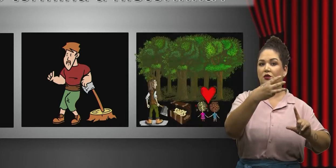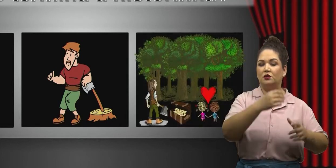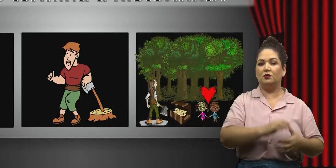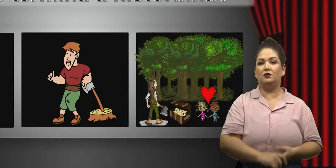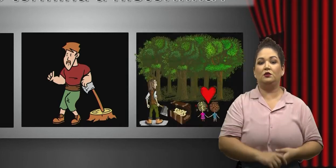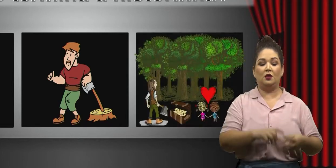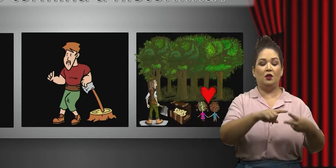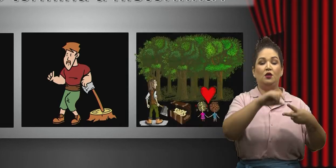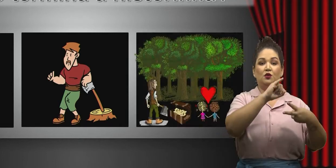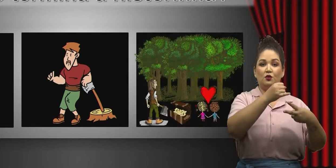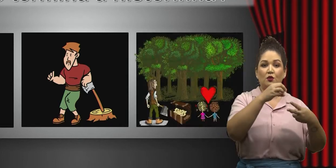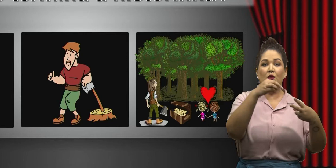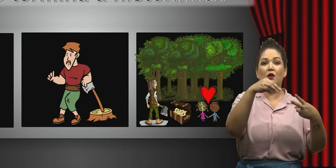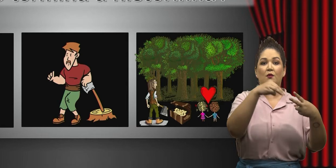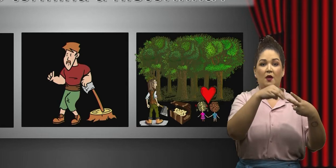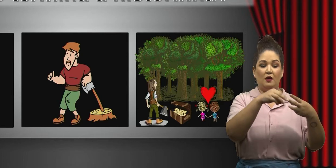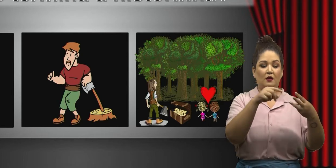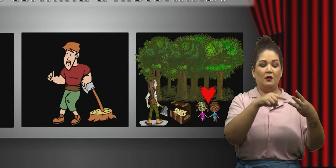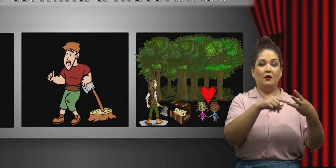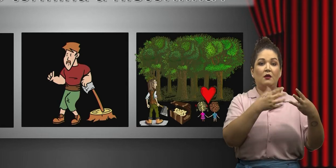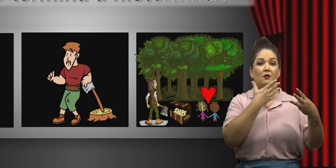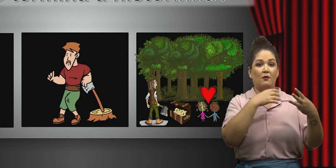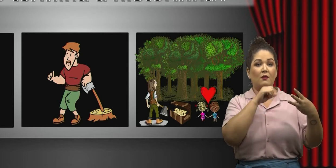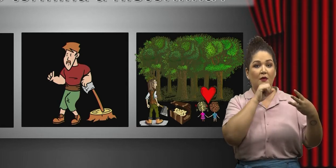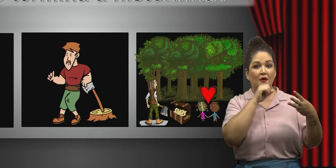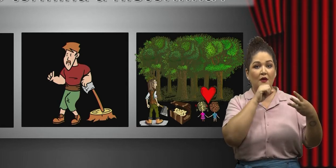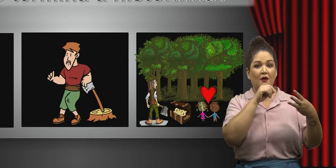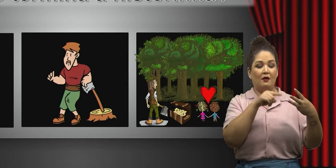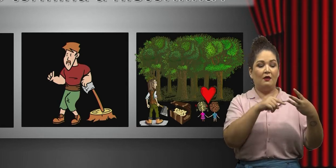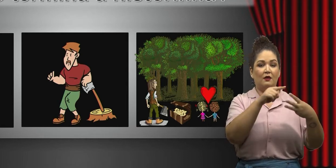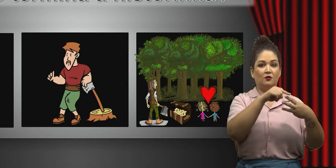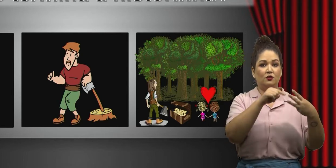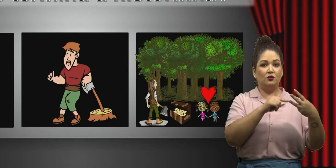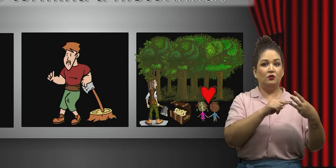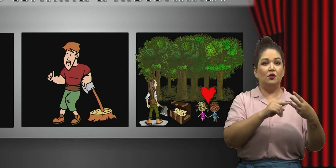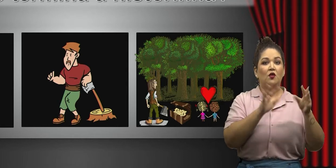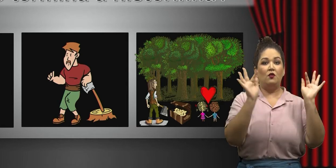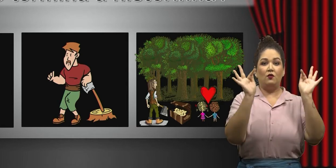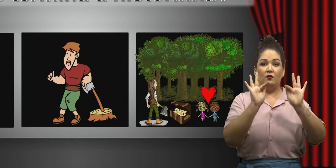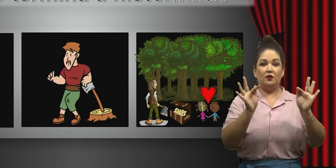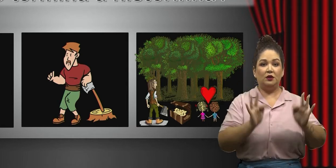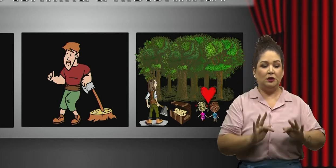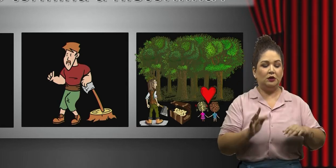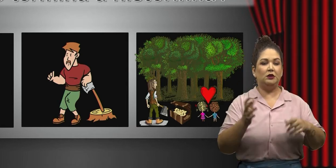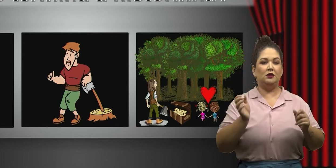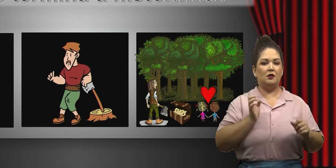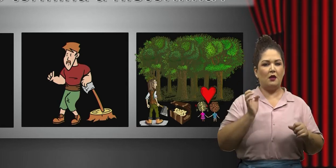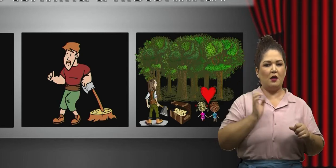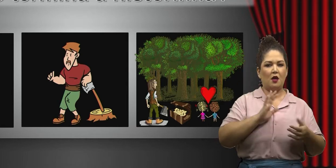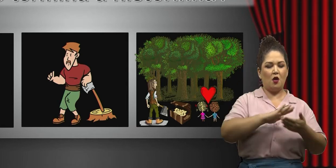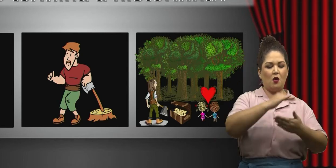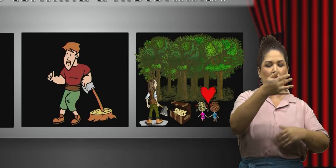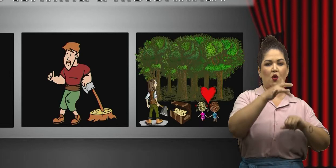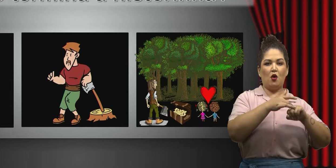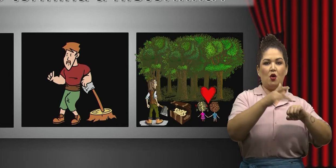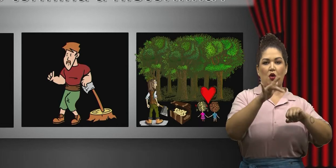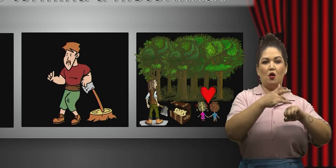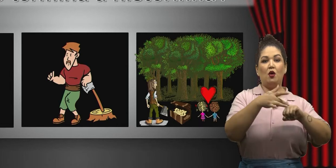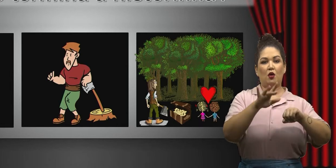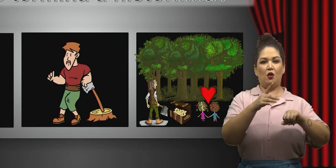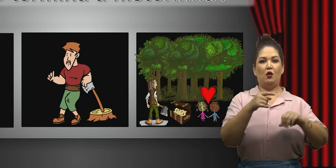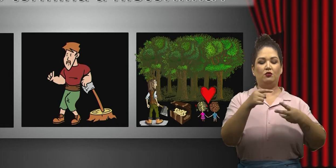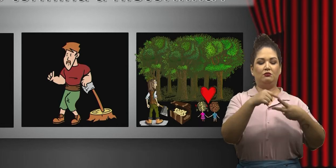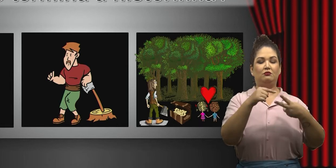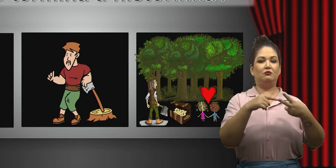3? João, Maria e o lenhador ficaram muito ricos com o tesouro